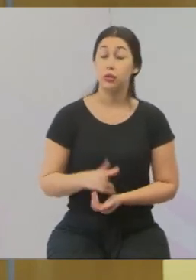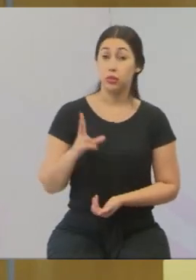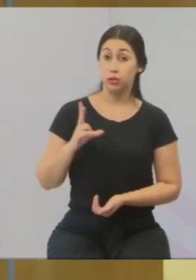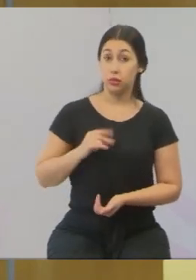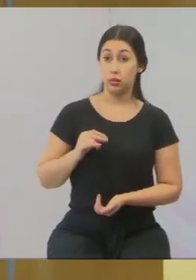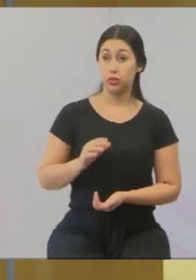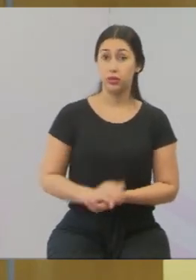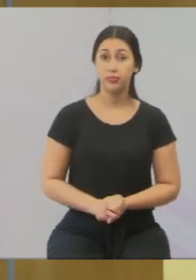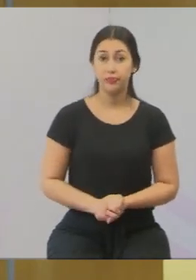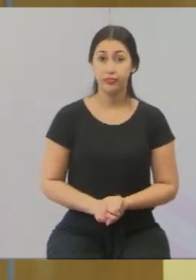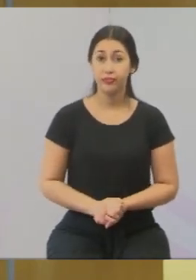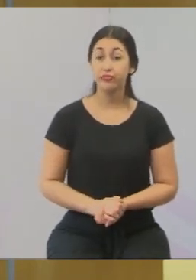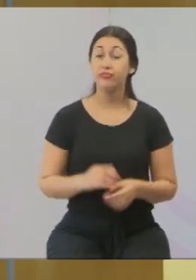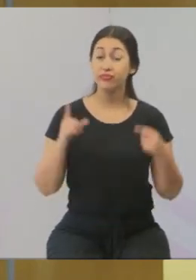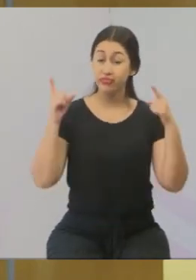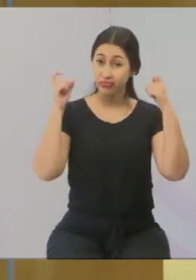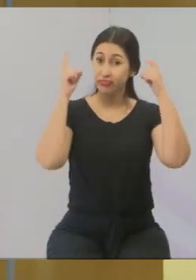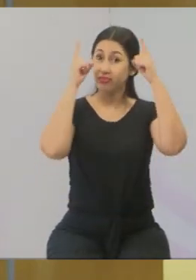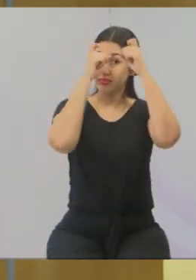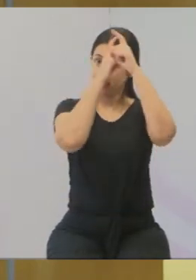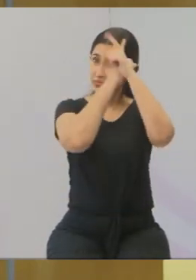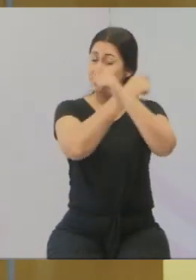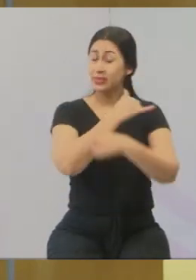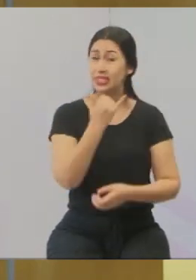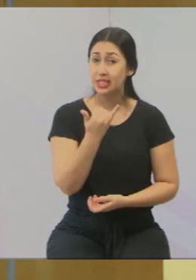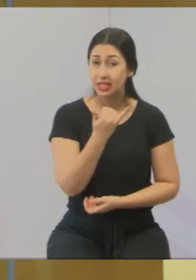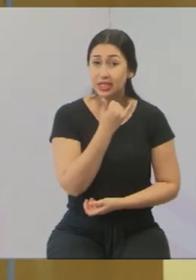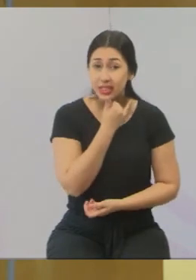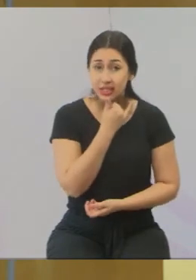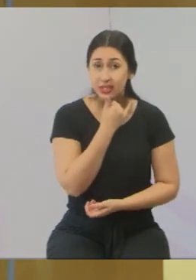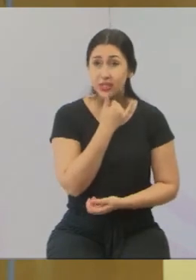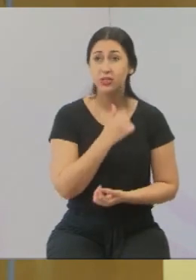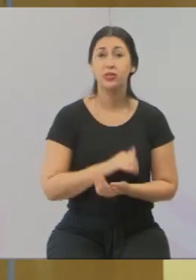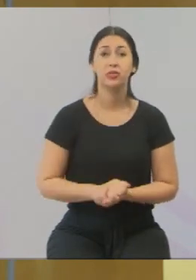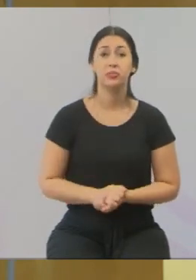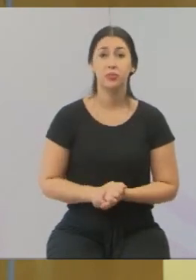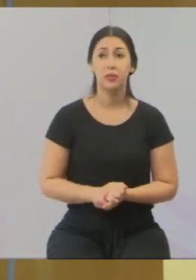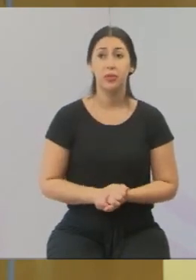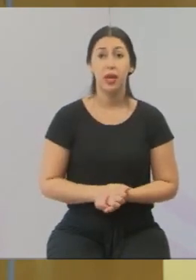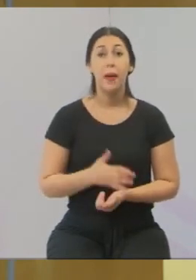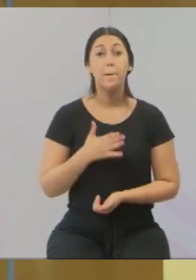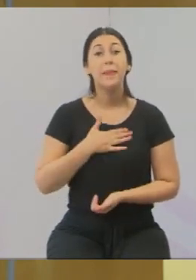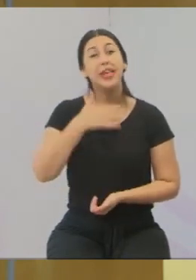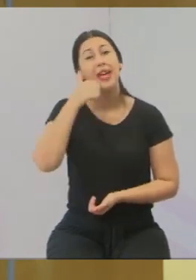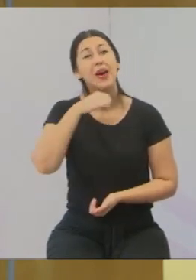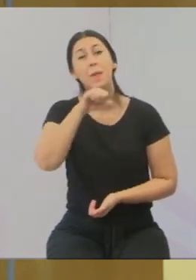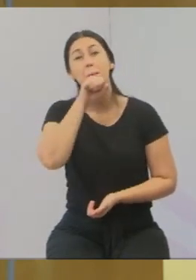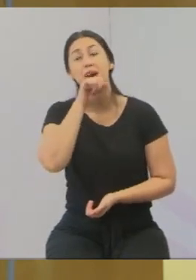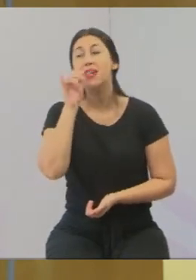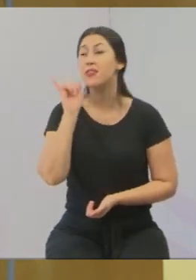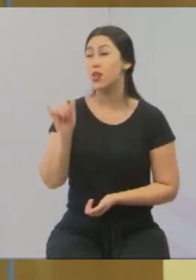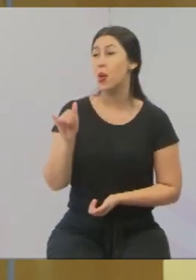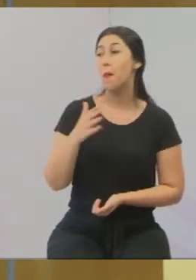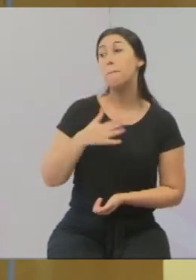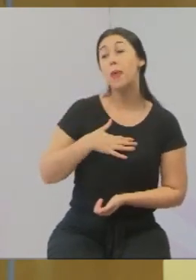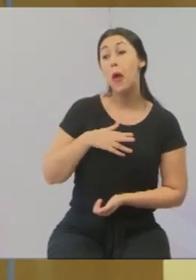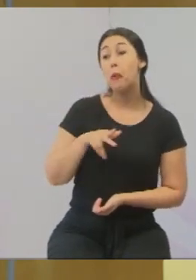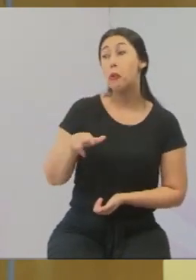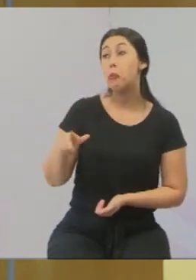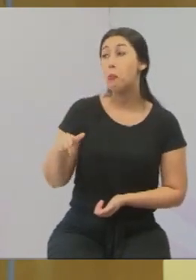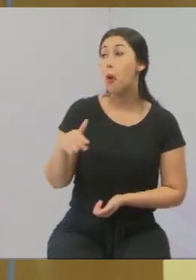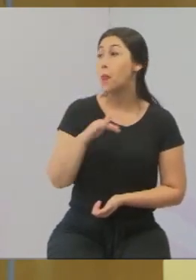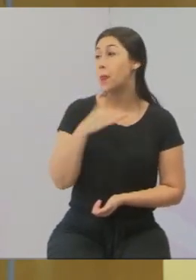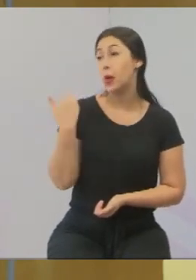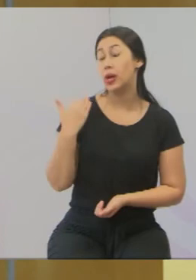ideia de como isso dói, como é triste quando a minha mãe deu o recado, fala, perdi meu irmão, e ela não poder despedir